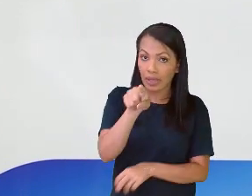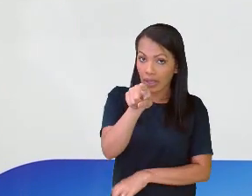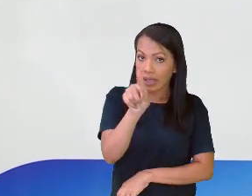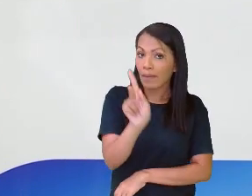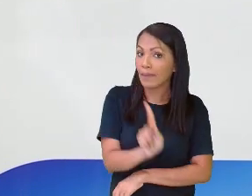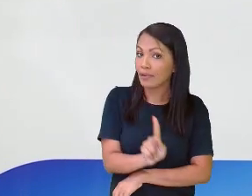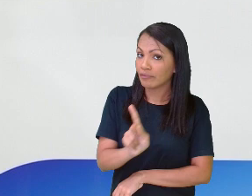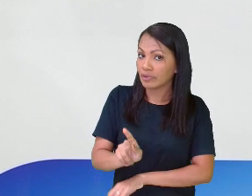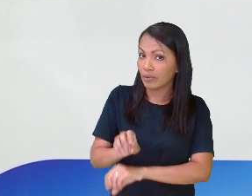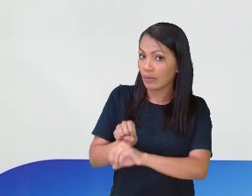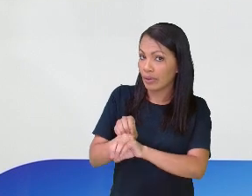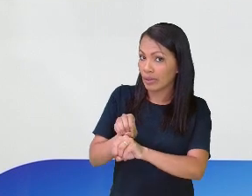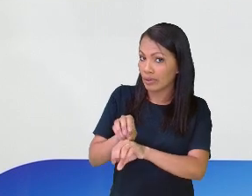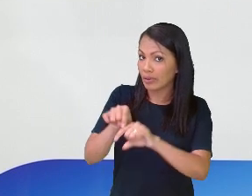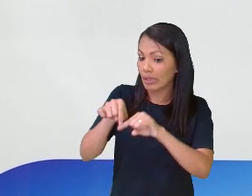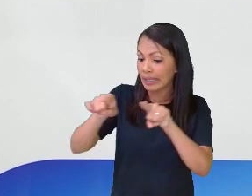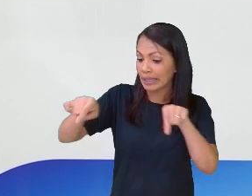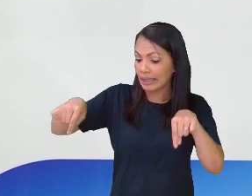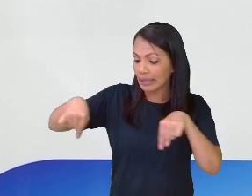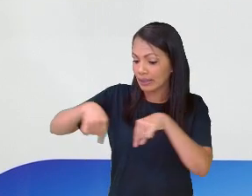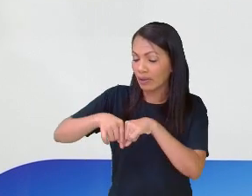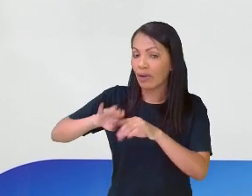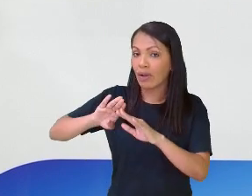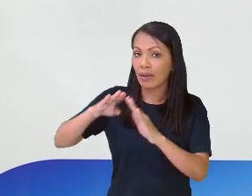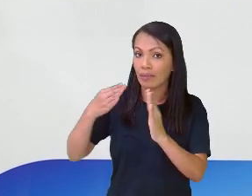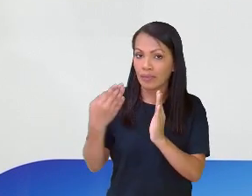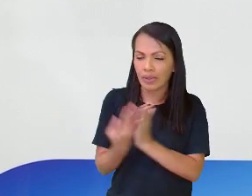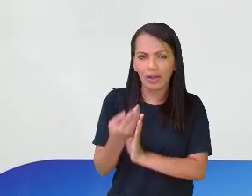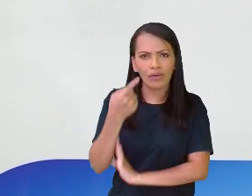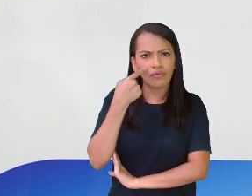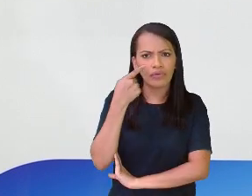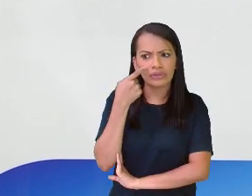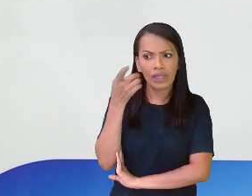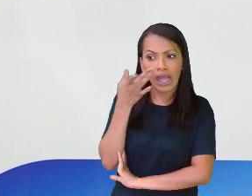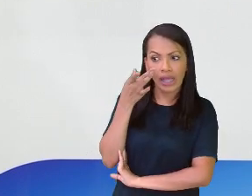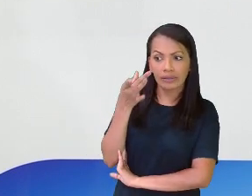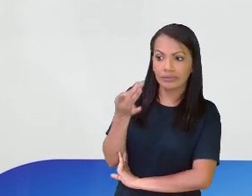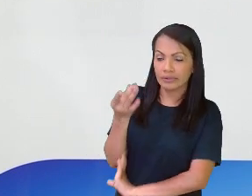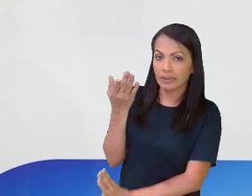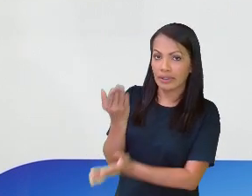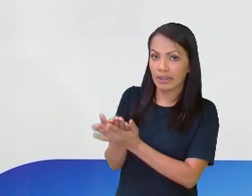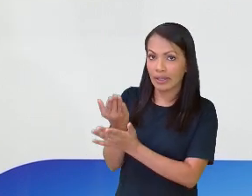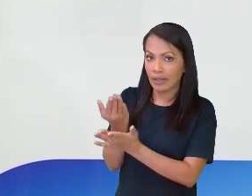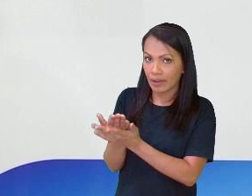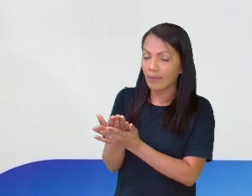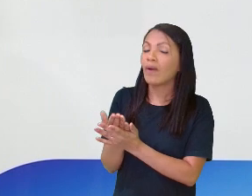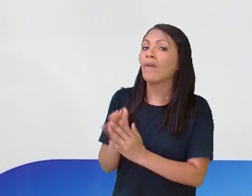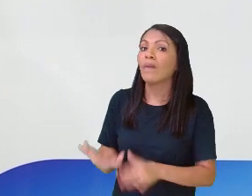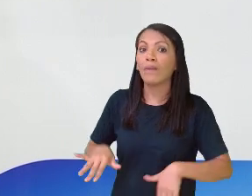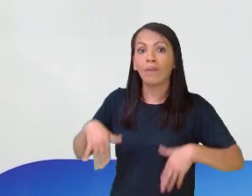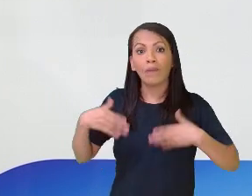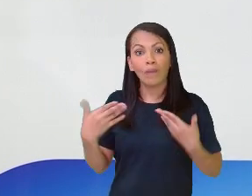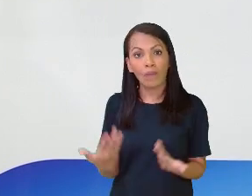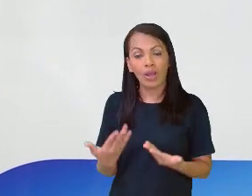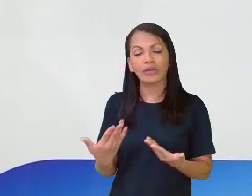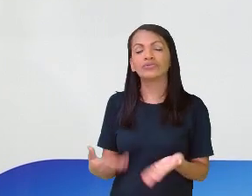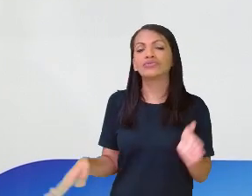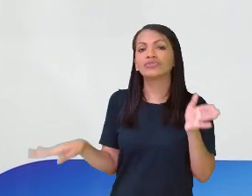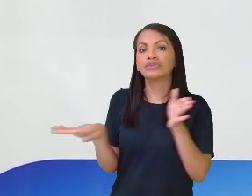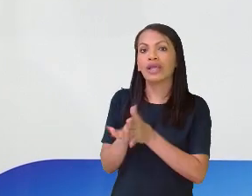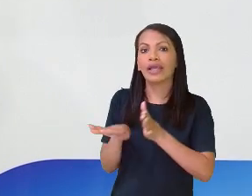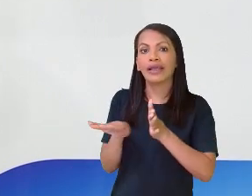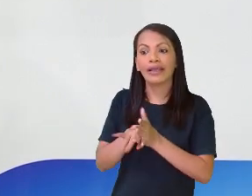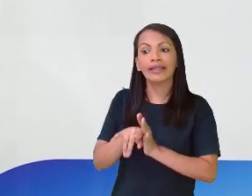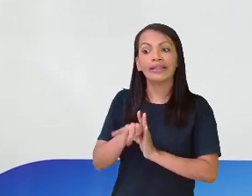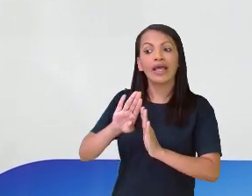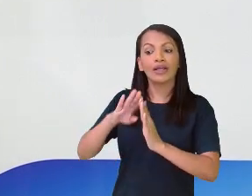sua professora presencial. E o que é que acontece? Prestou atenção na aula da professora Mauricéia, quando chegar na sala de aula,